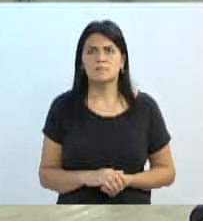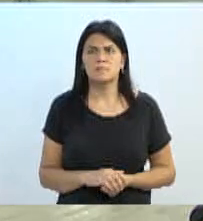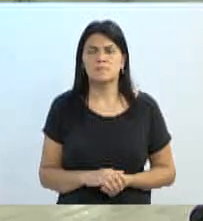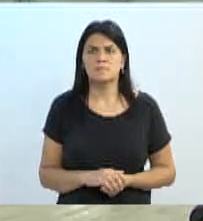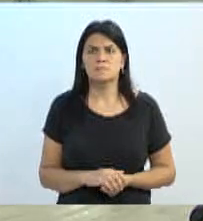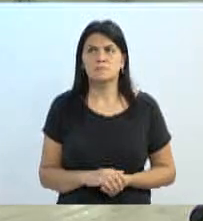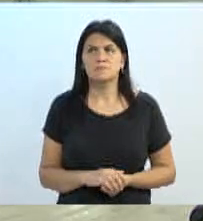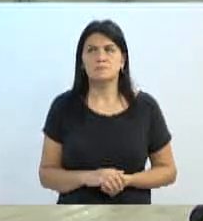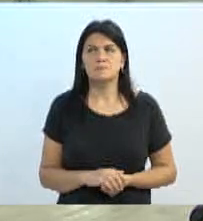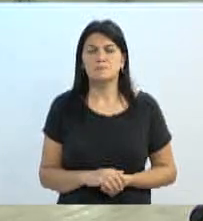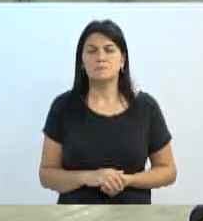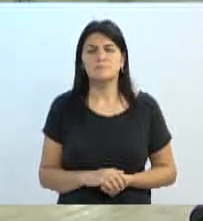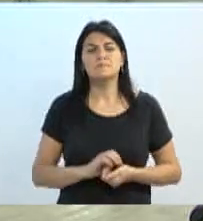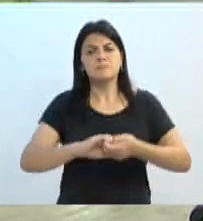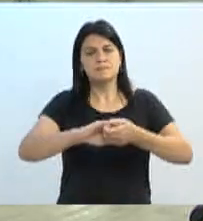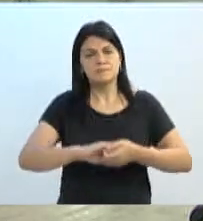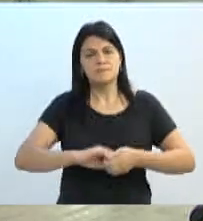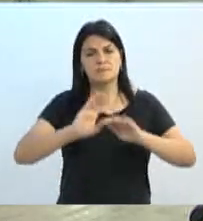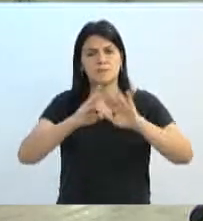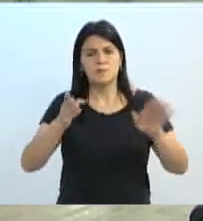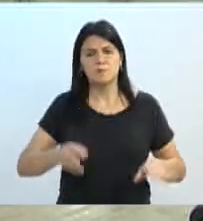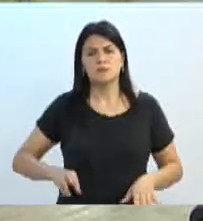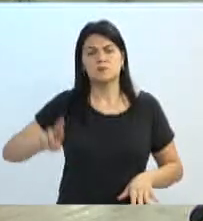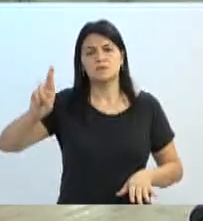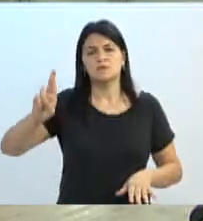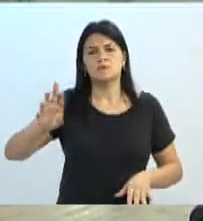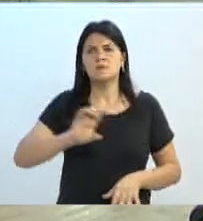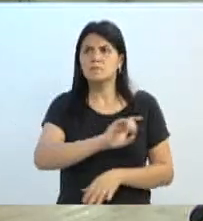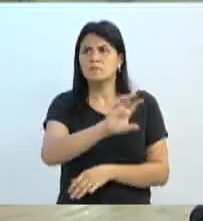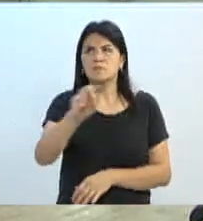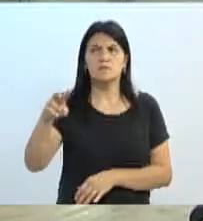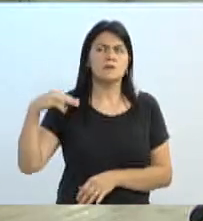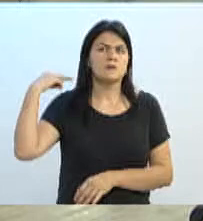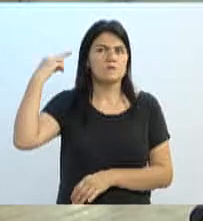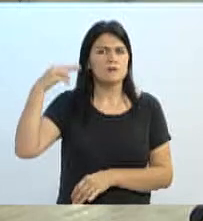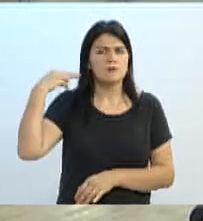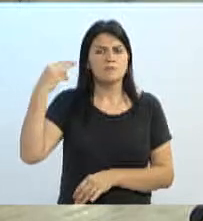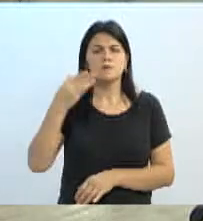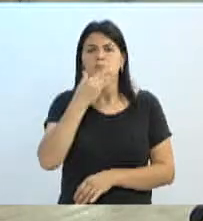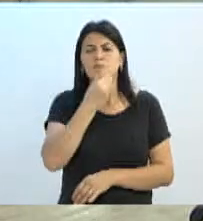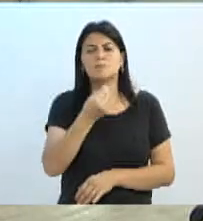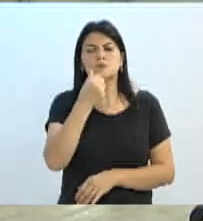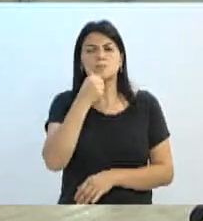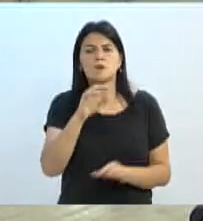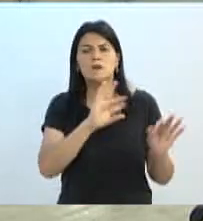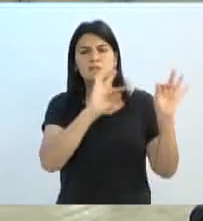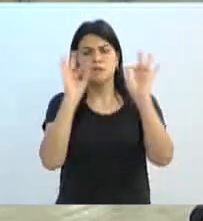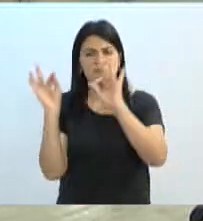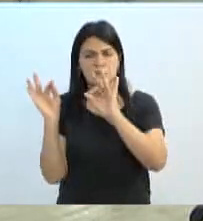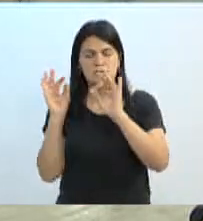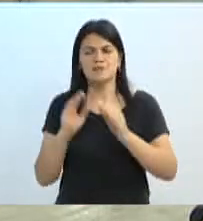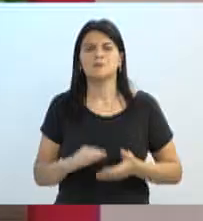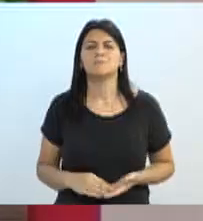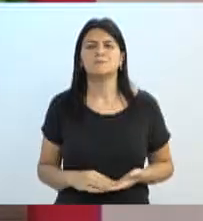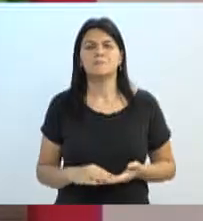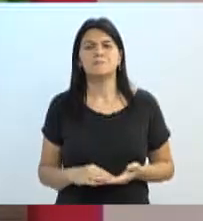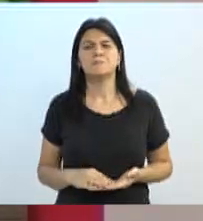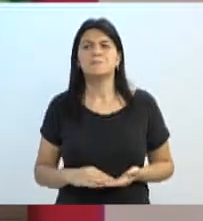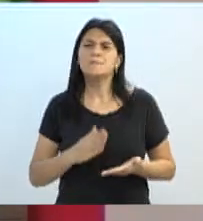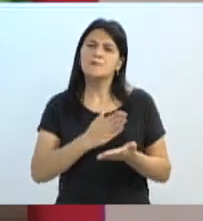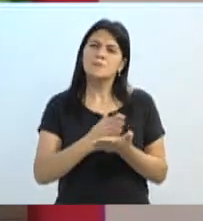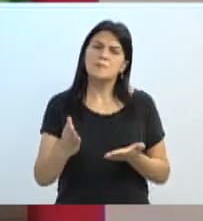Com os meus cordiais cumprimentos à mesa diretora, demais colegas vereadores, senhoras e senhores que nos assistem, eu inicio